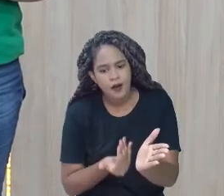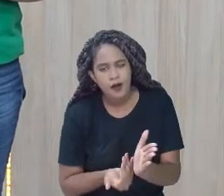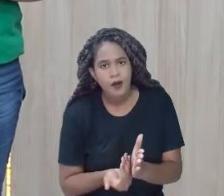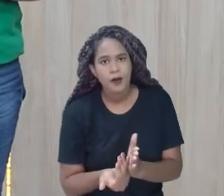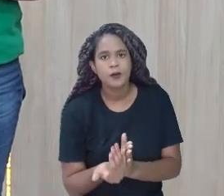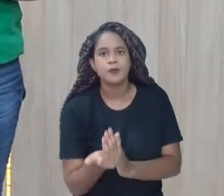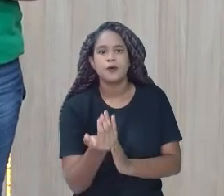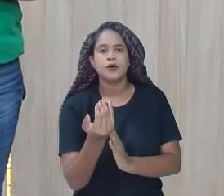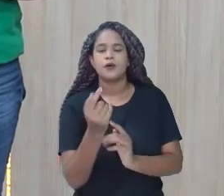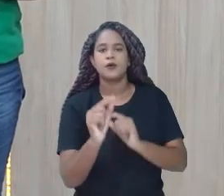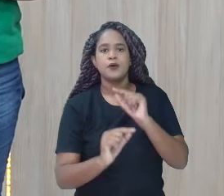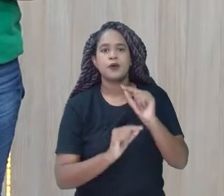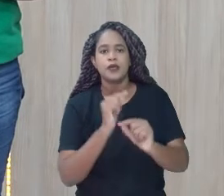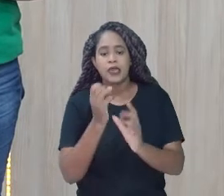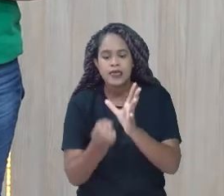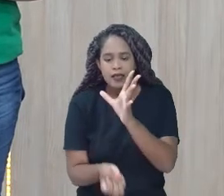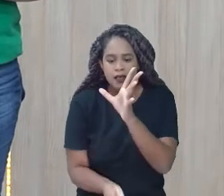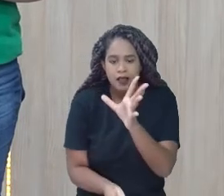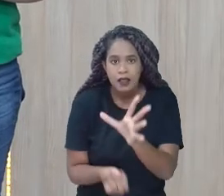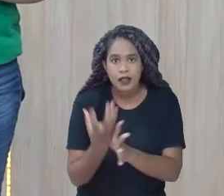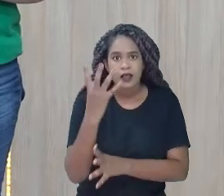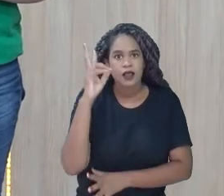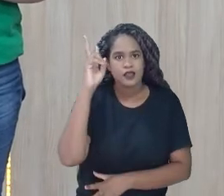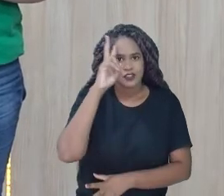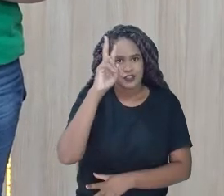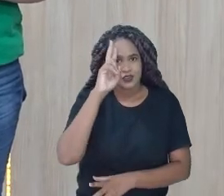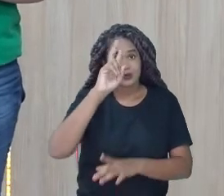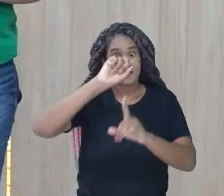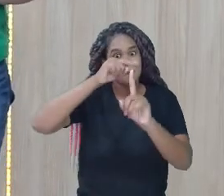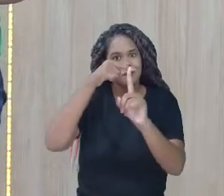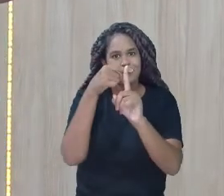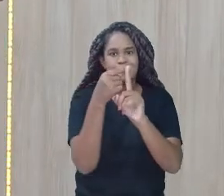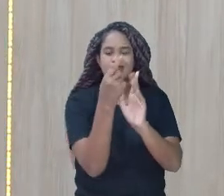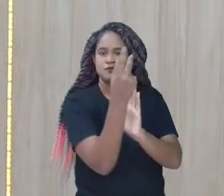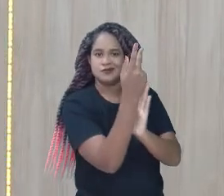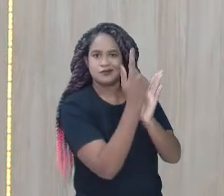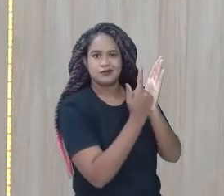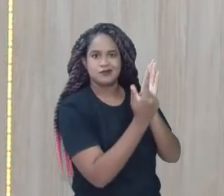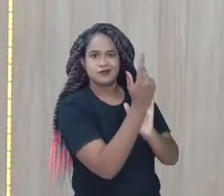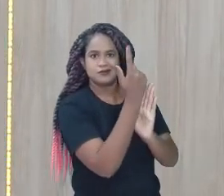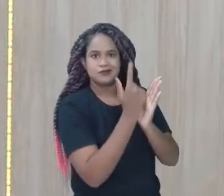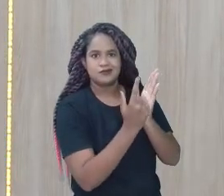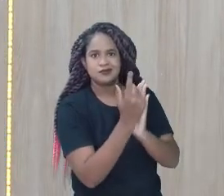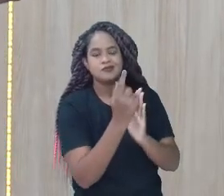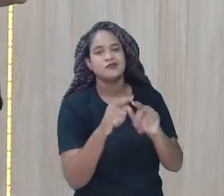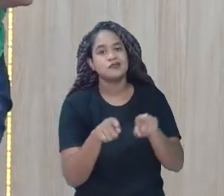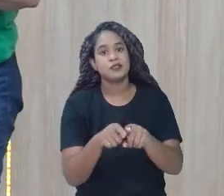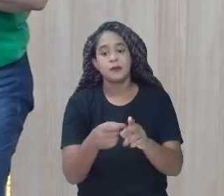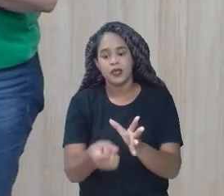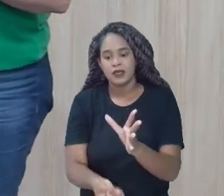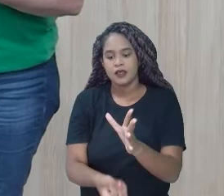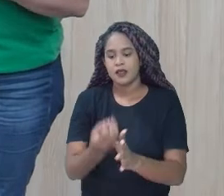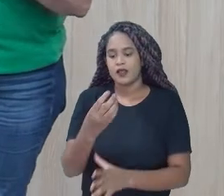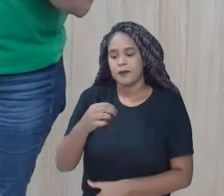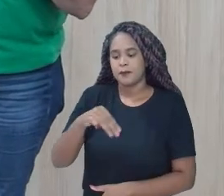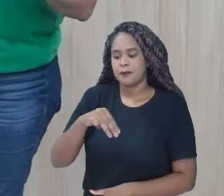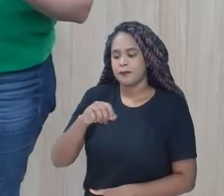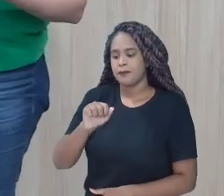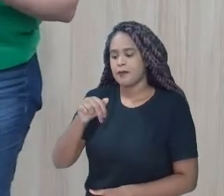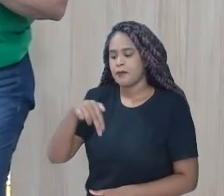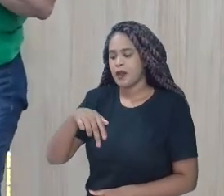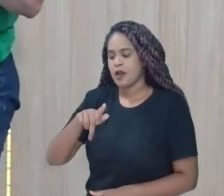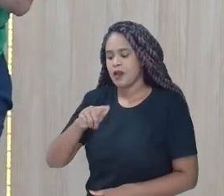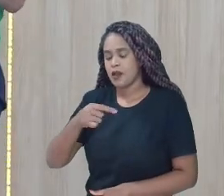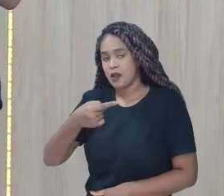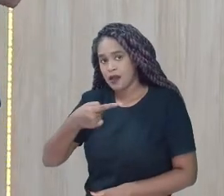começar a criar uma história com desenhos e criar um mangá, não é? Primeiro você pode